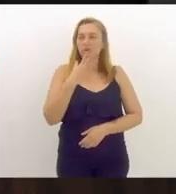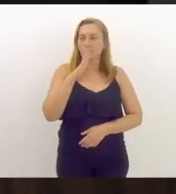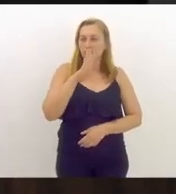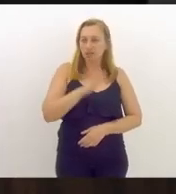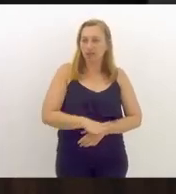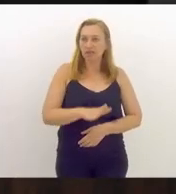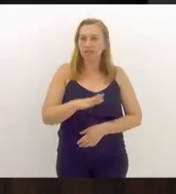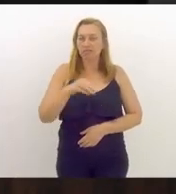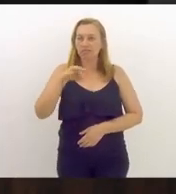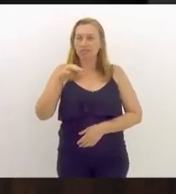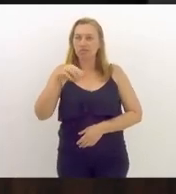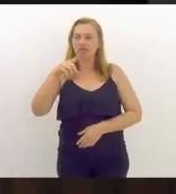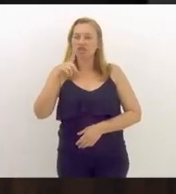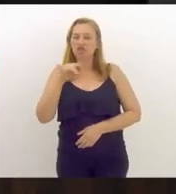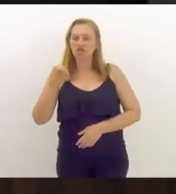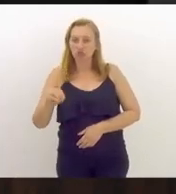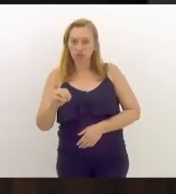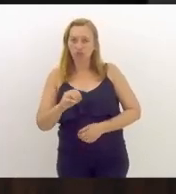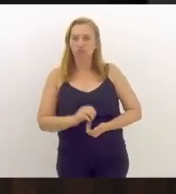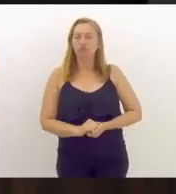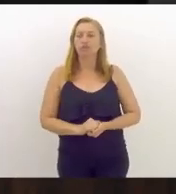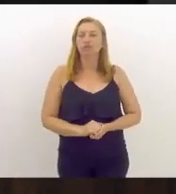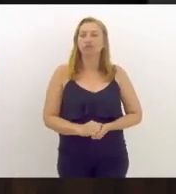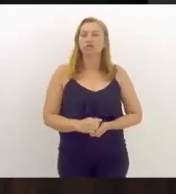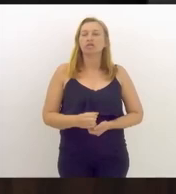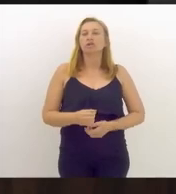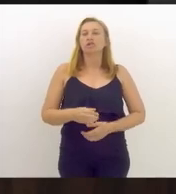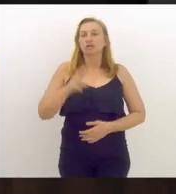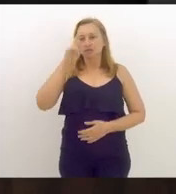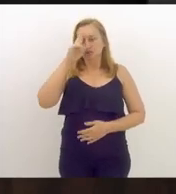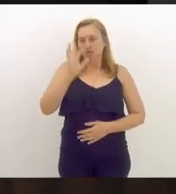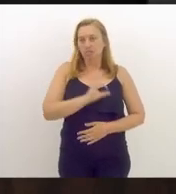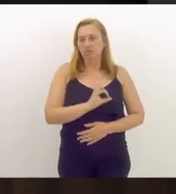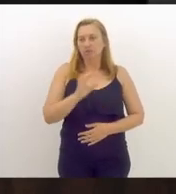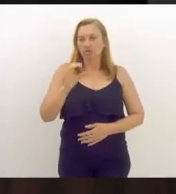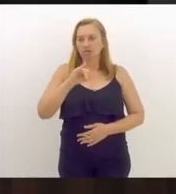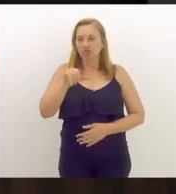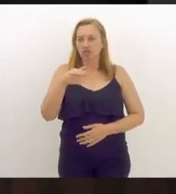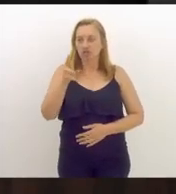Dino Deputado Coronel Jairo